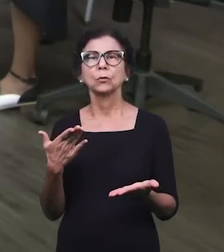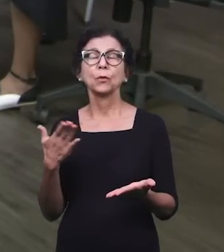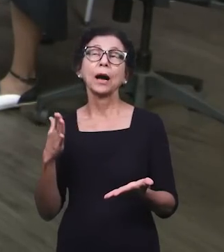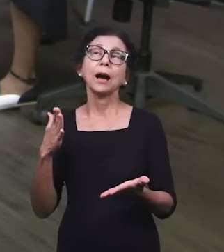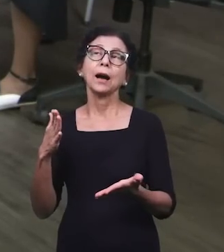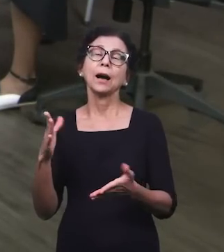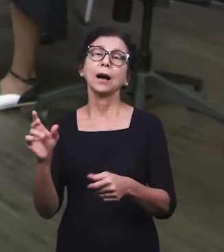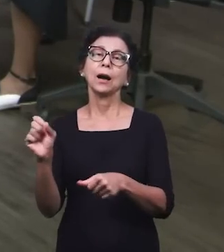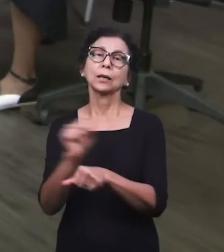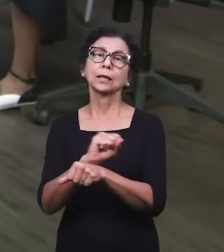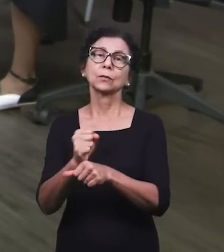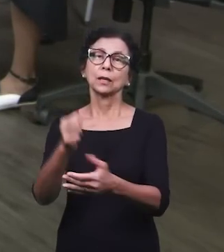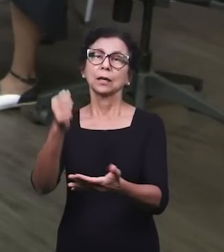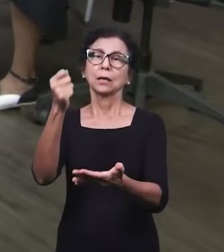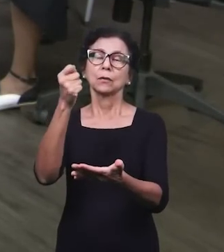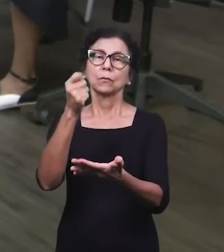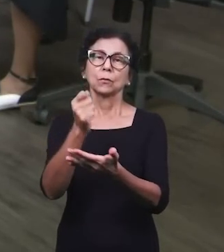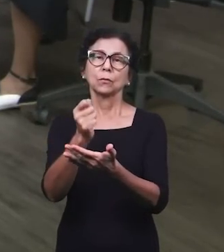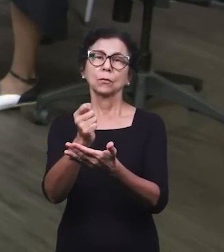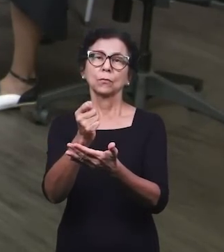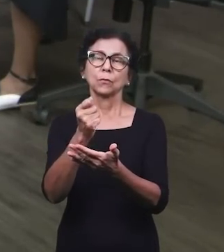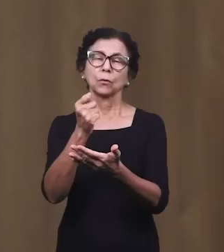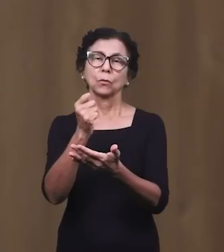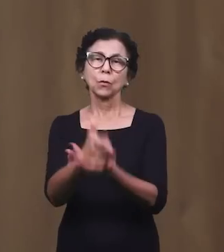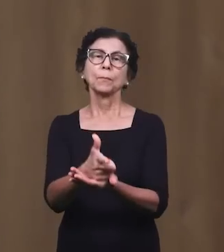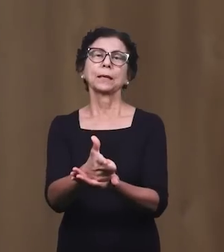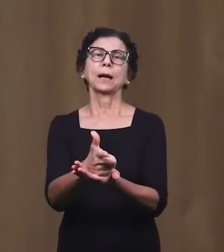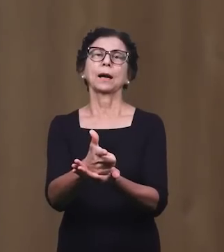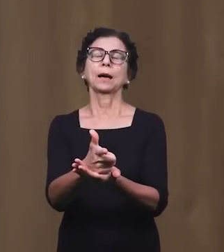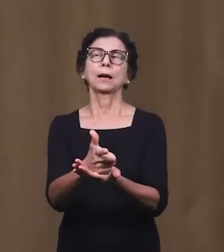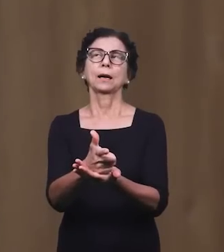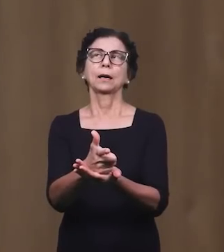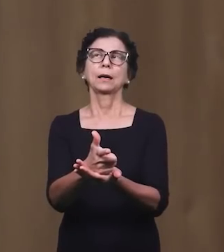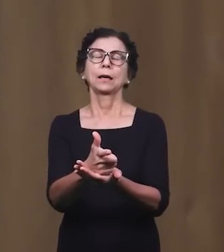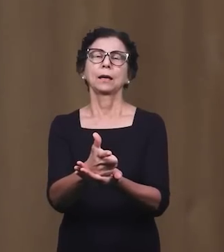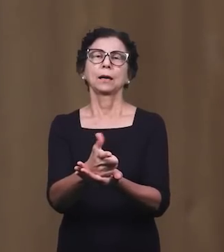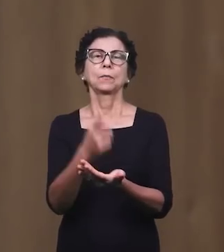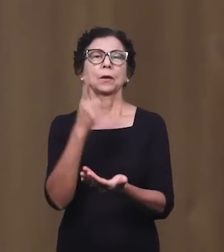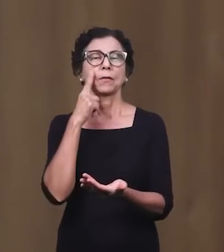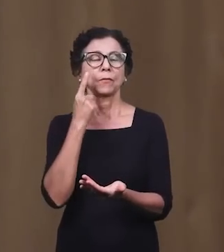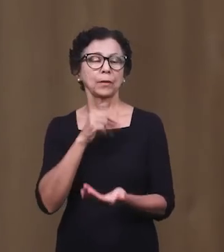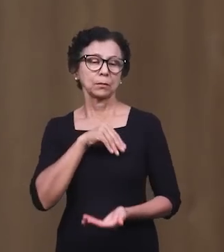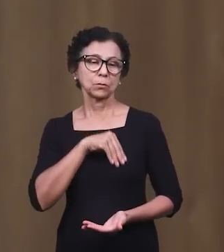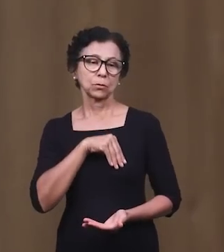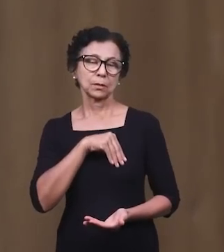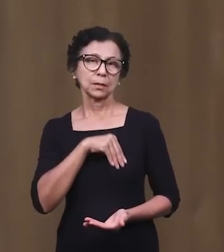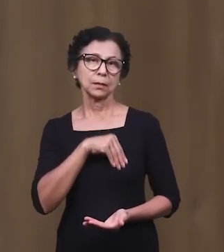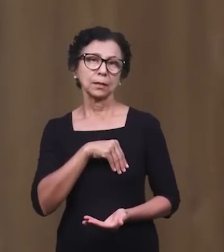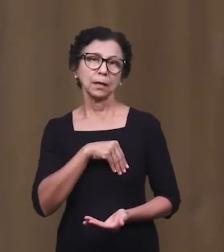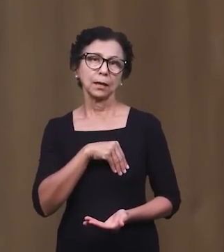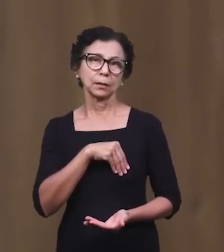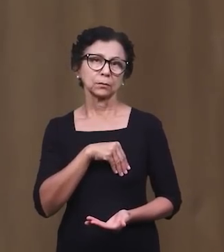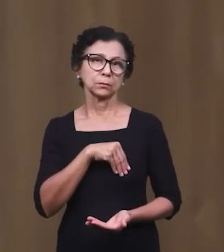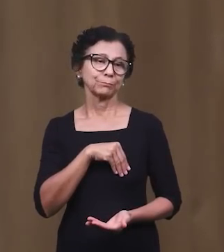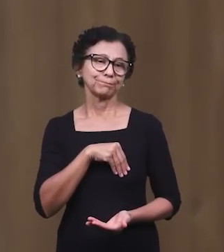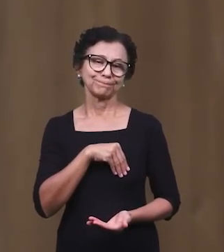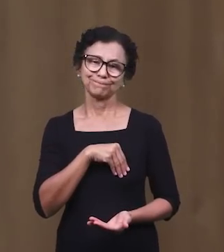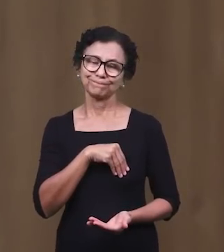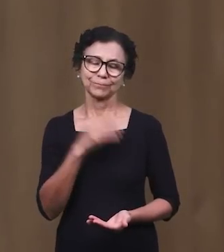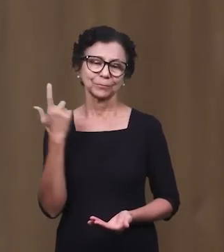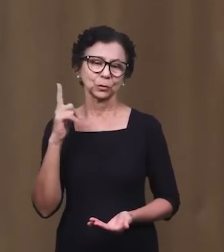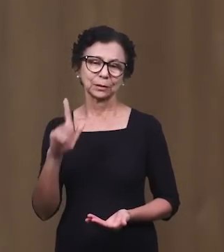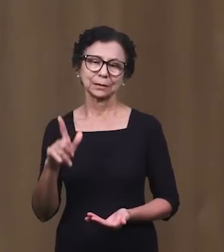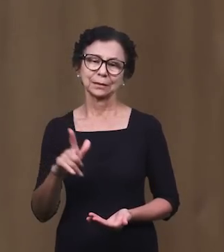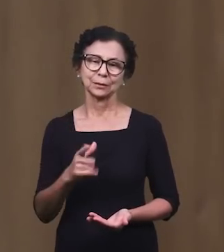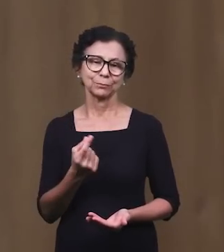a 10% daquilo que você quer comprar. Então, ou adquirir um imóvel que esteja fora da sua realidade. Então,